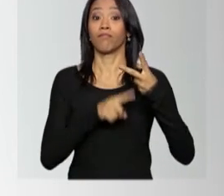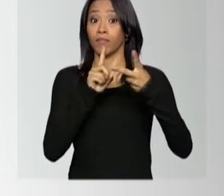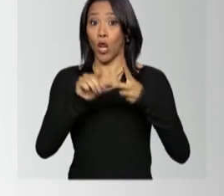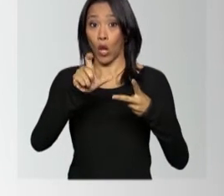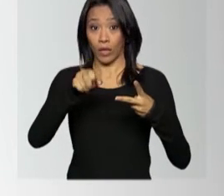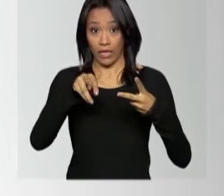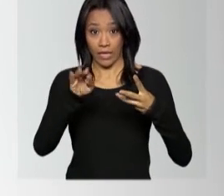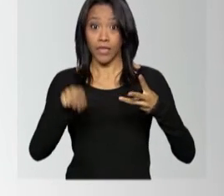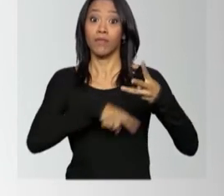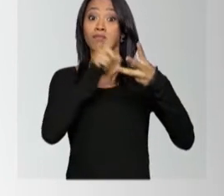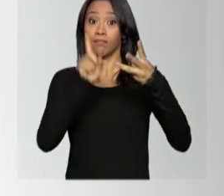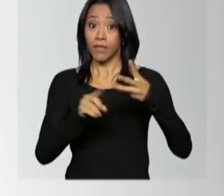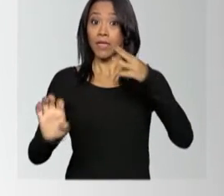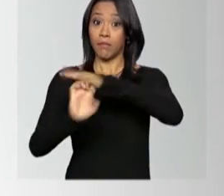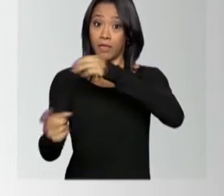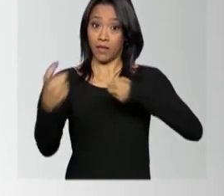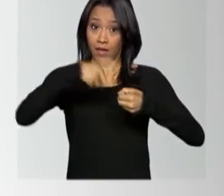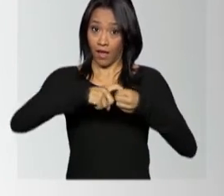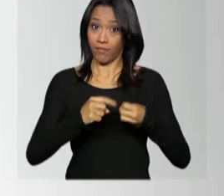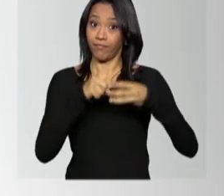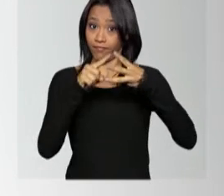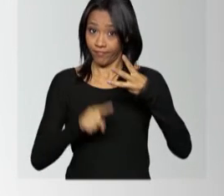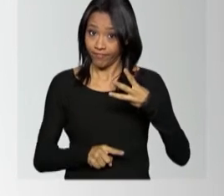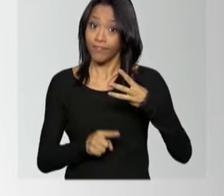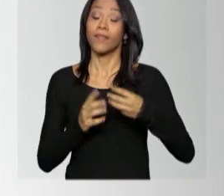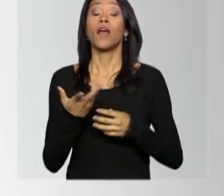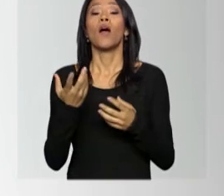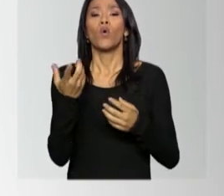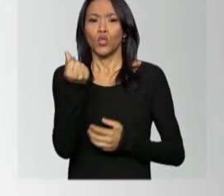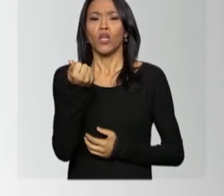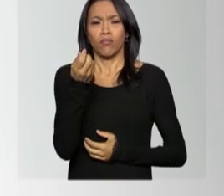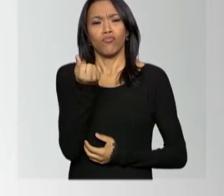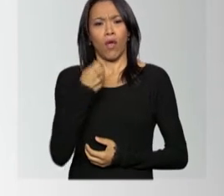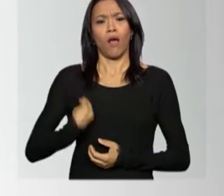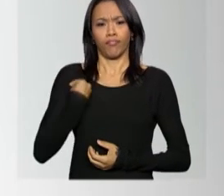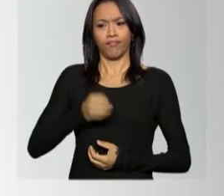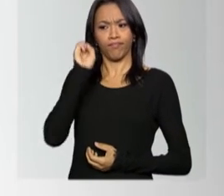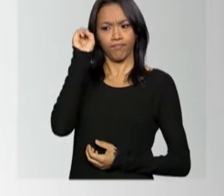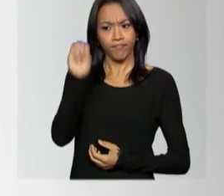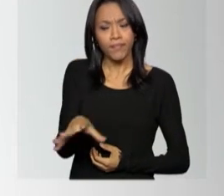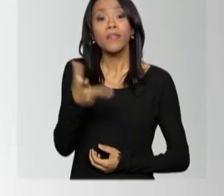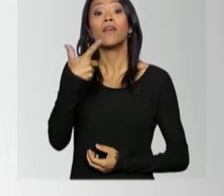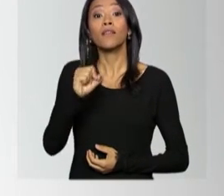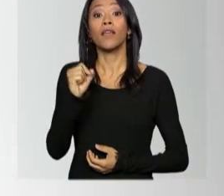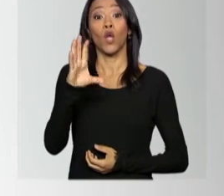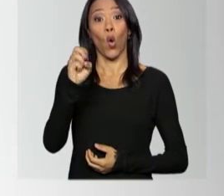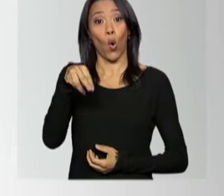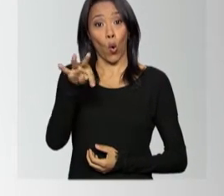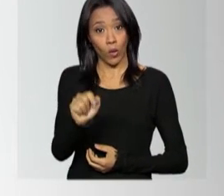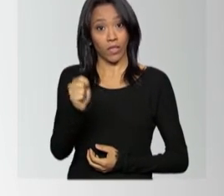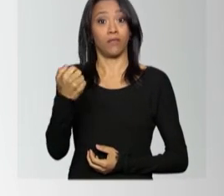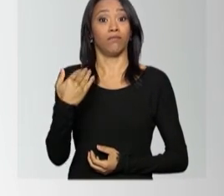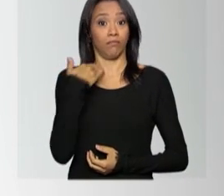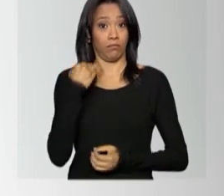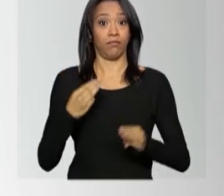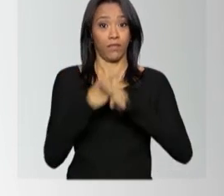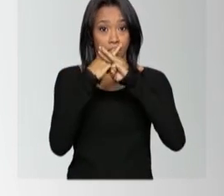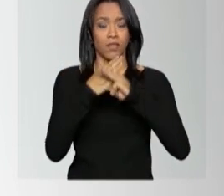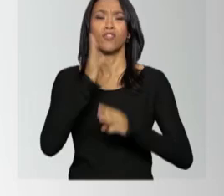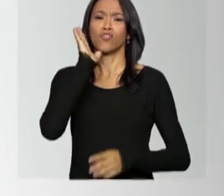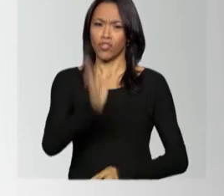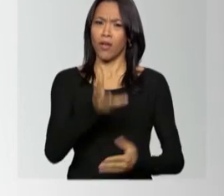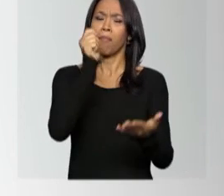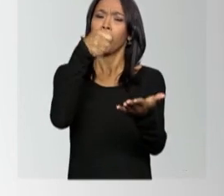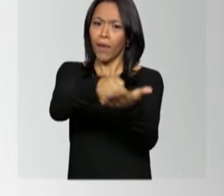e correspondentes Caixa Aqui. O dinheiro já está depositado para quem tem conta na Caixa. Também serão pagos